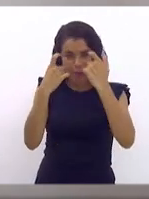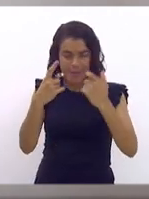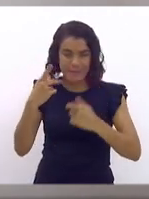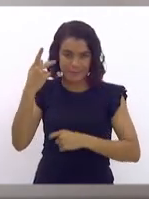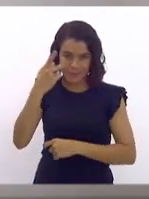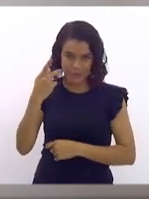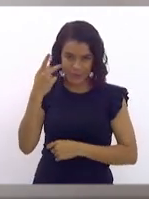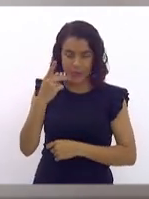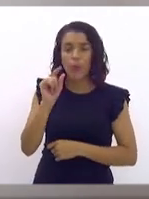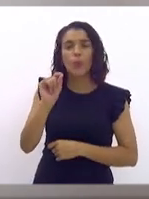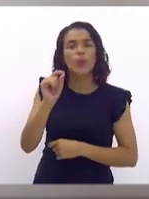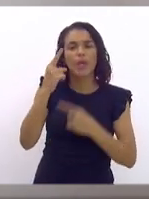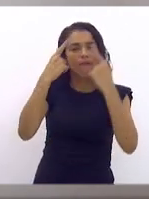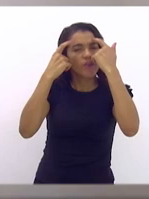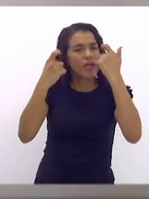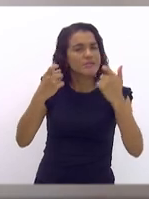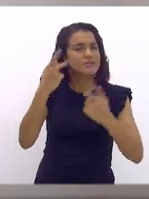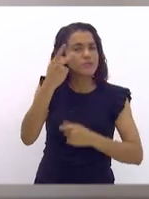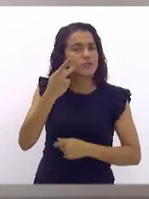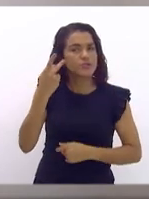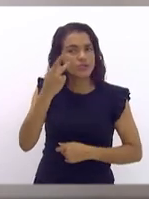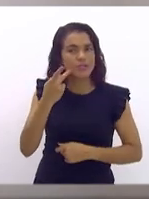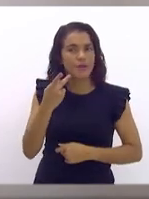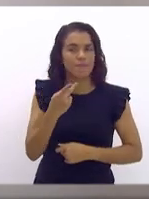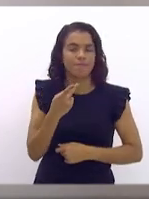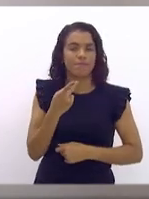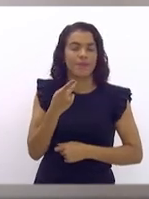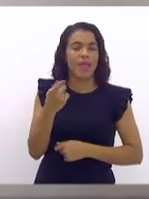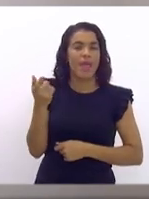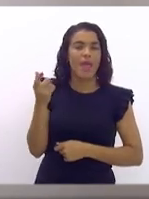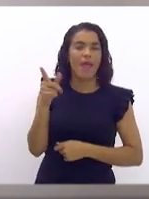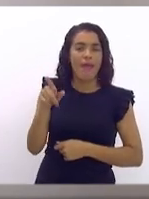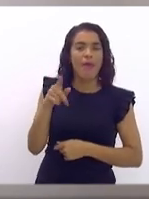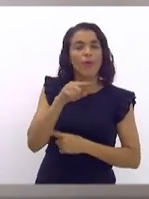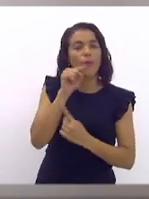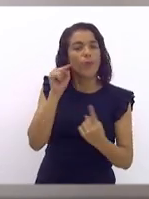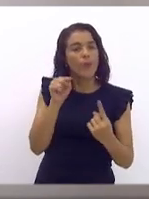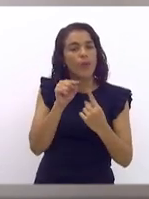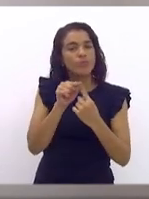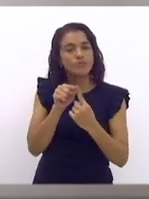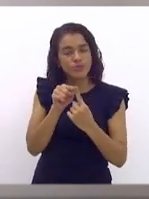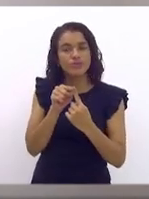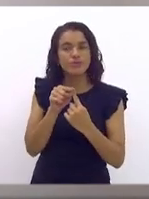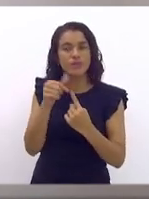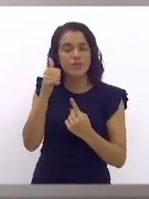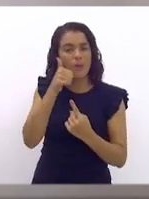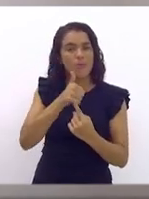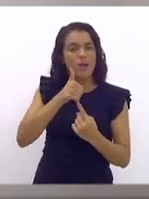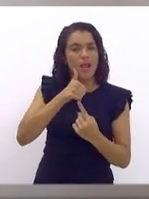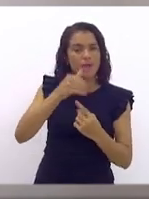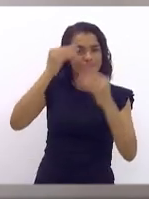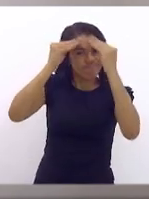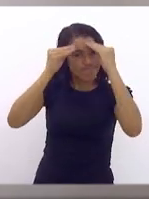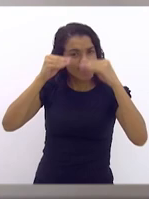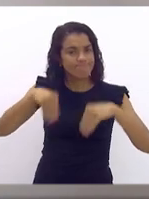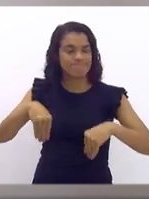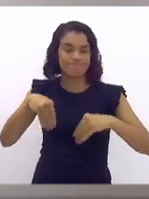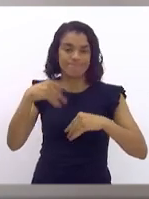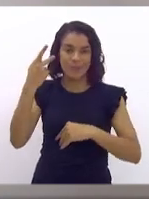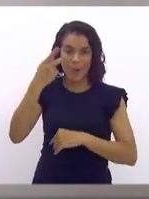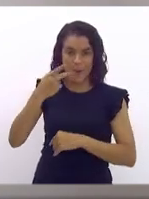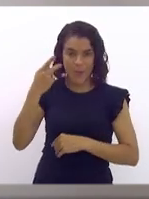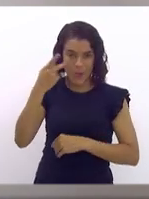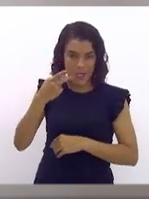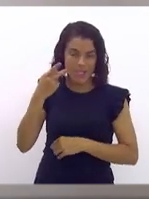política, porque o que é a violência política? É a violência que busca fazer com que a mulher não esteja na política, com que sua voz